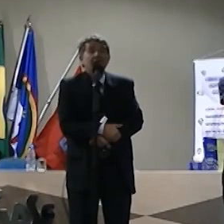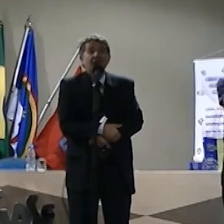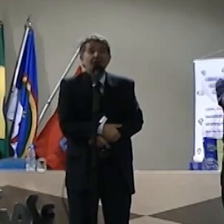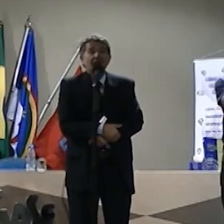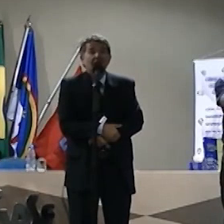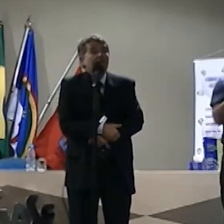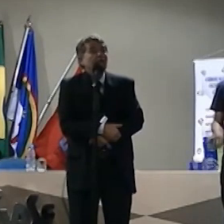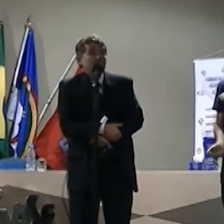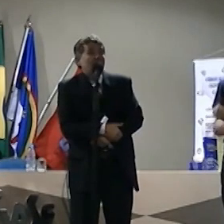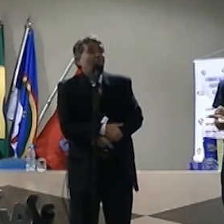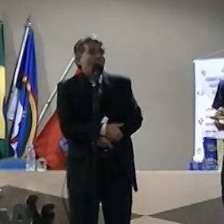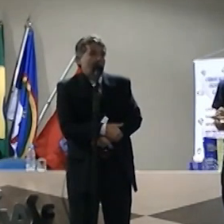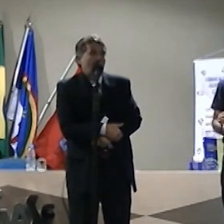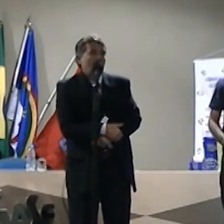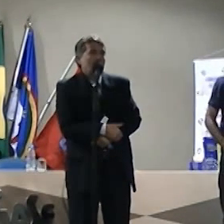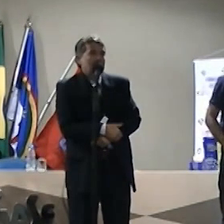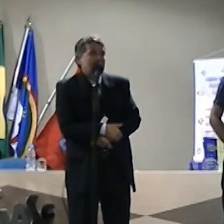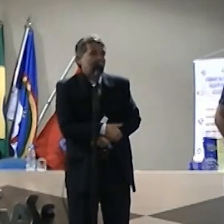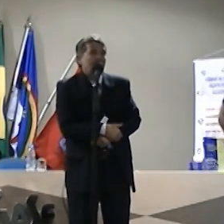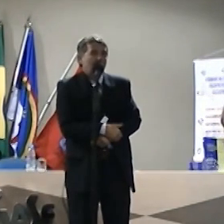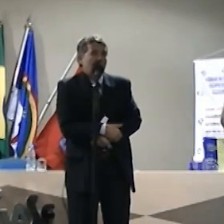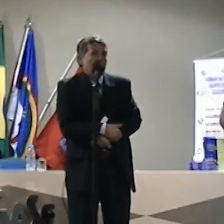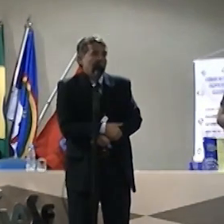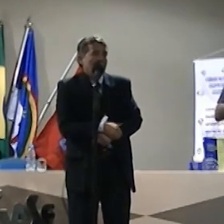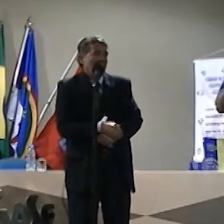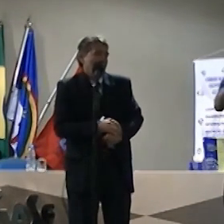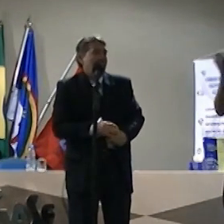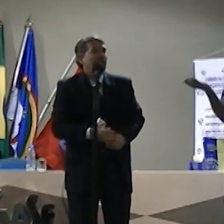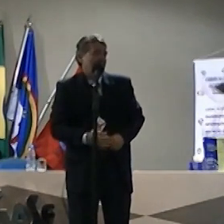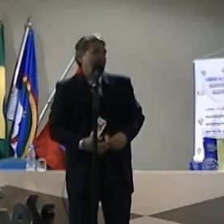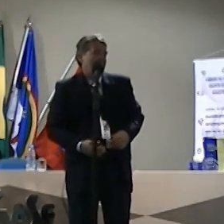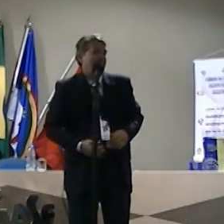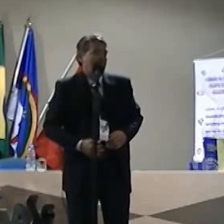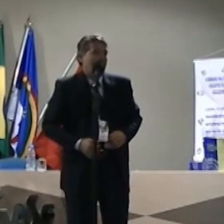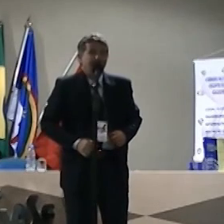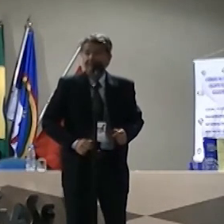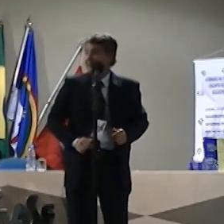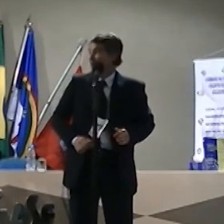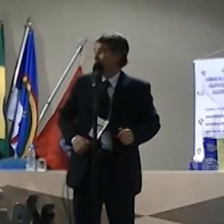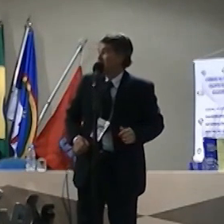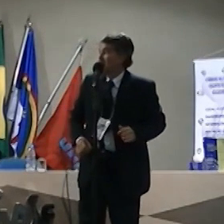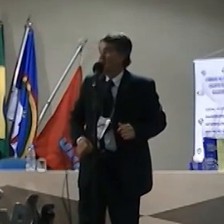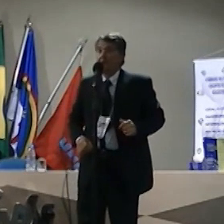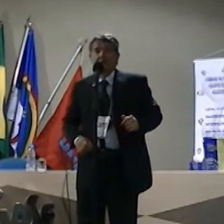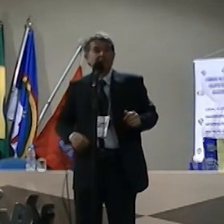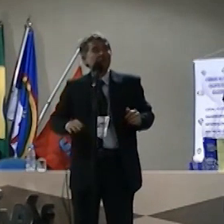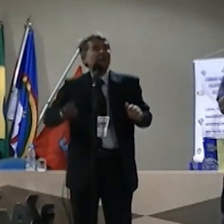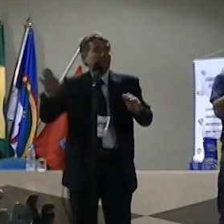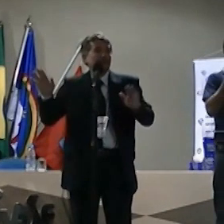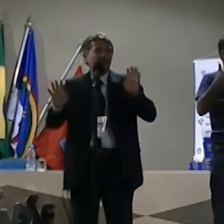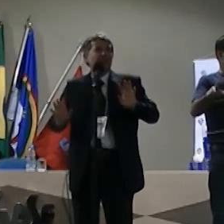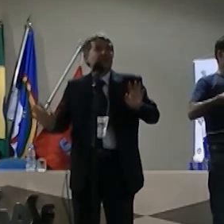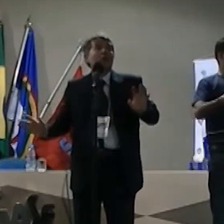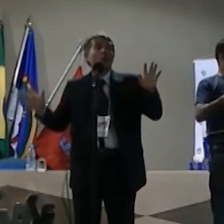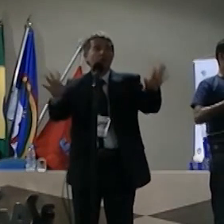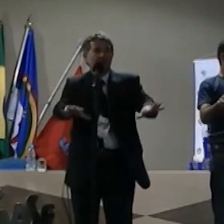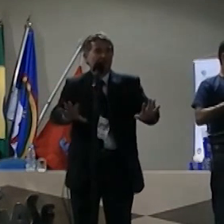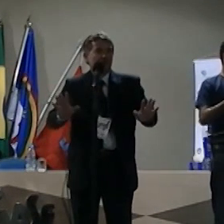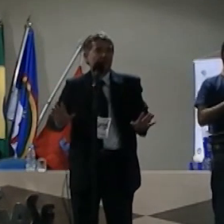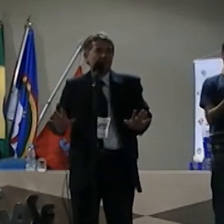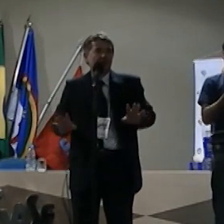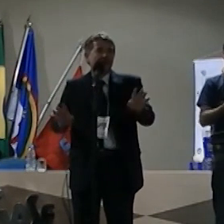o que queria fazer, e o juiz devolveu o BPC. Por quê? Porque ele não queria trabalhar. Bem, mas vamos voltar para cá, porque isso aí